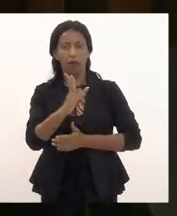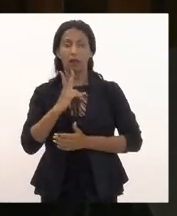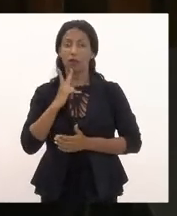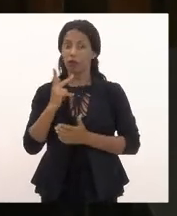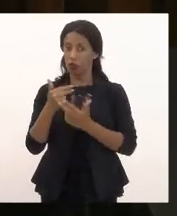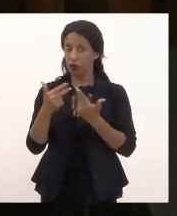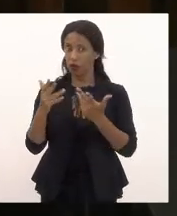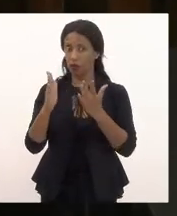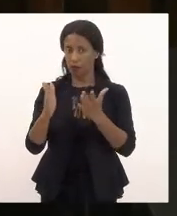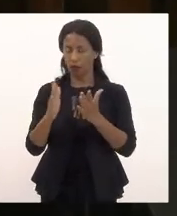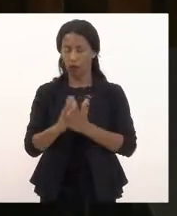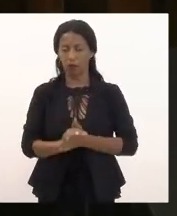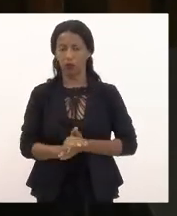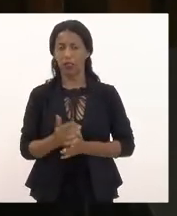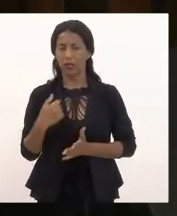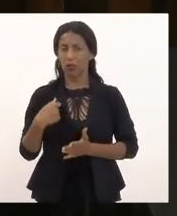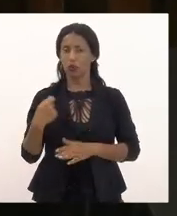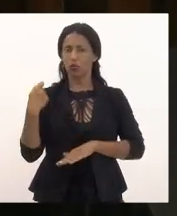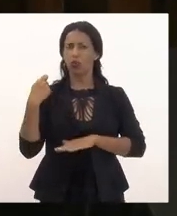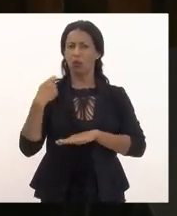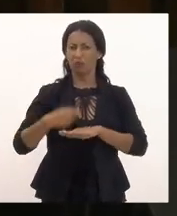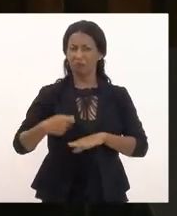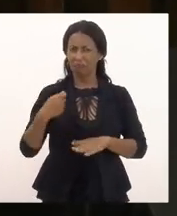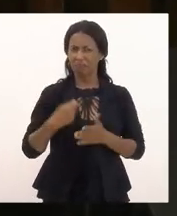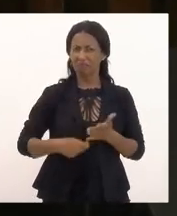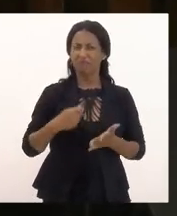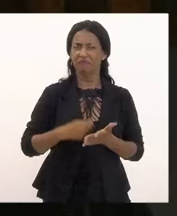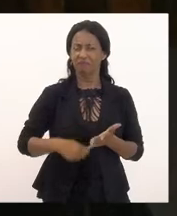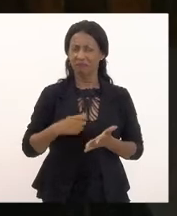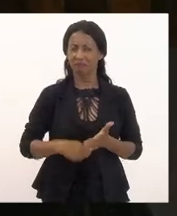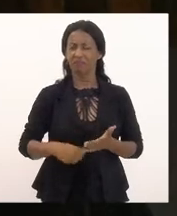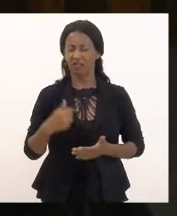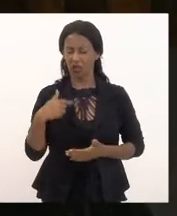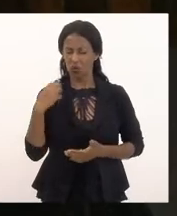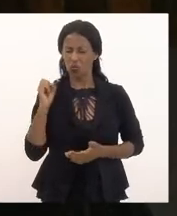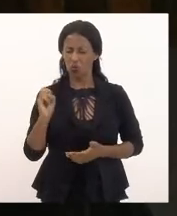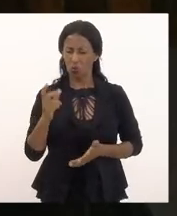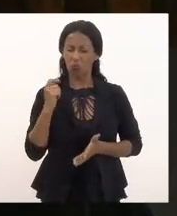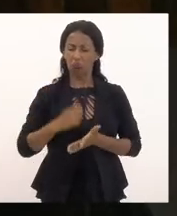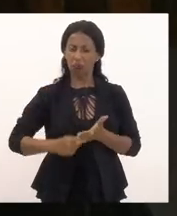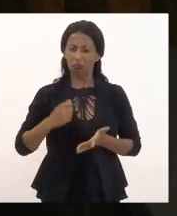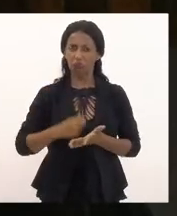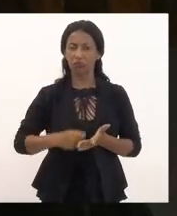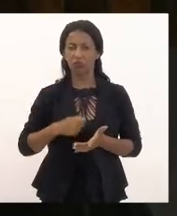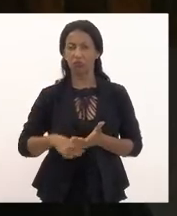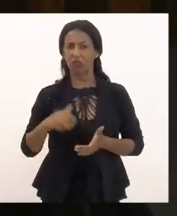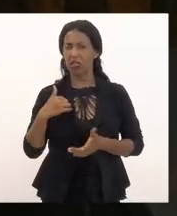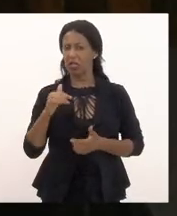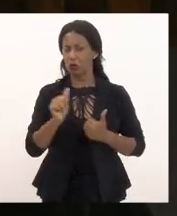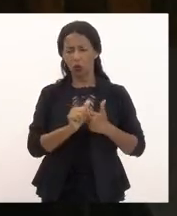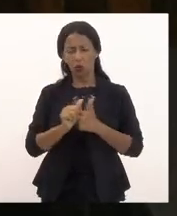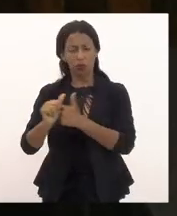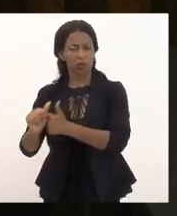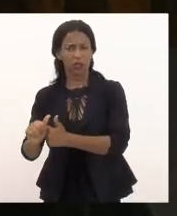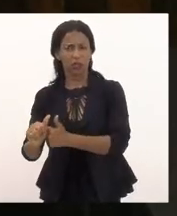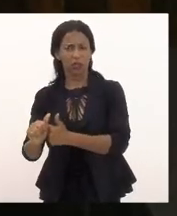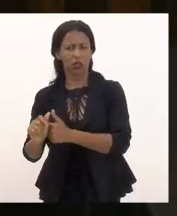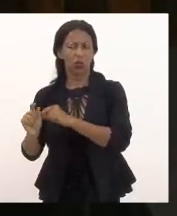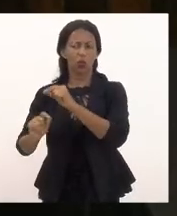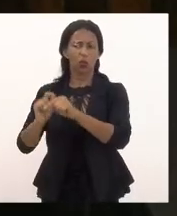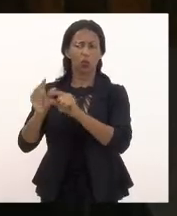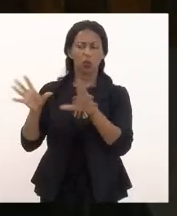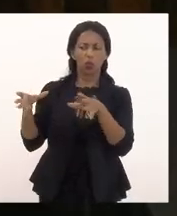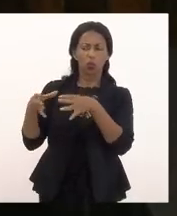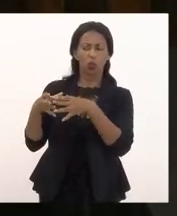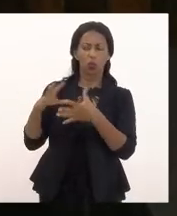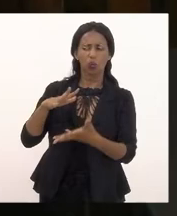uma coisa, presidente, eu sou resistência. Eu sou resistência em não seguir o que grande